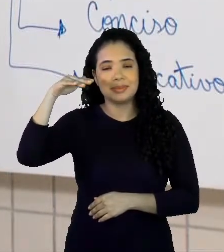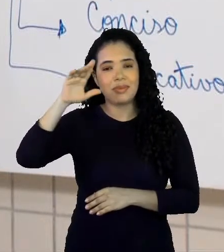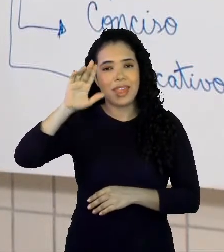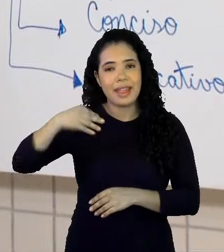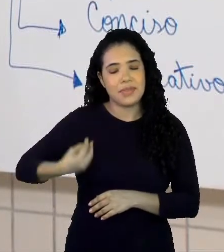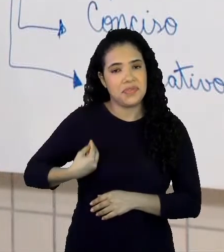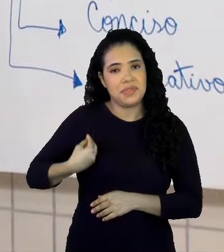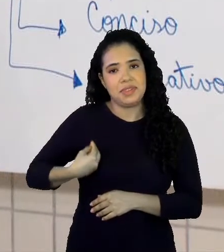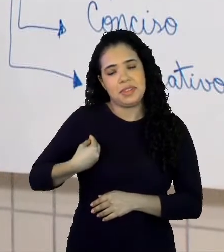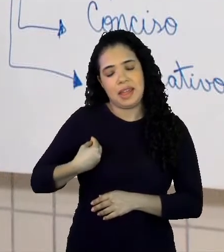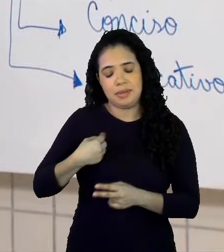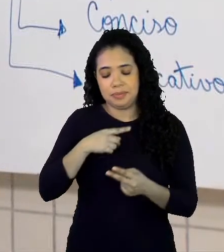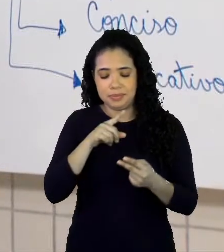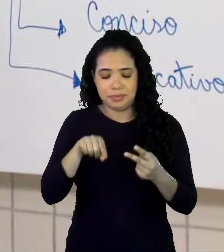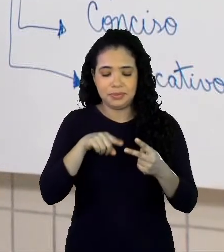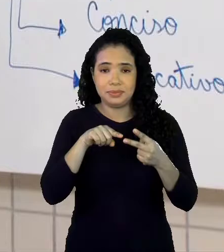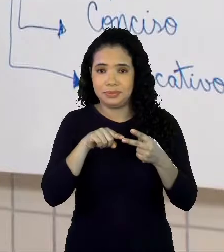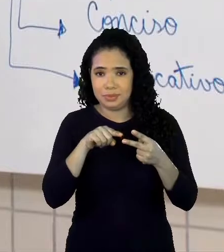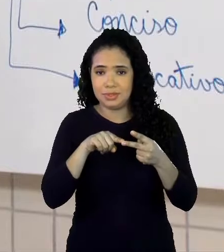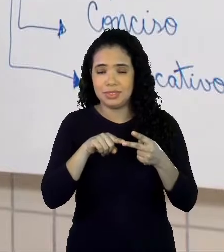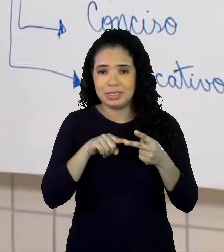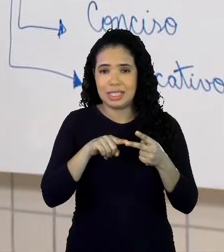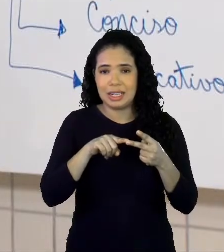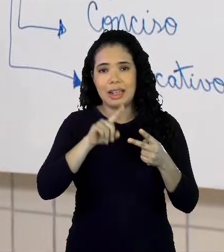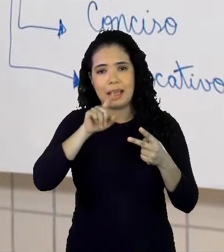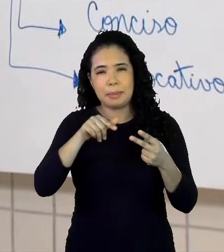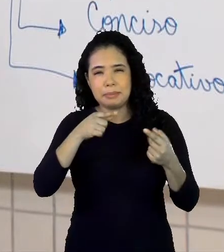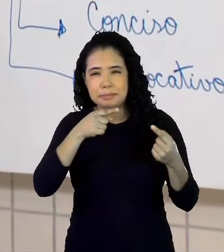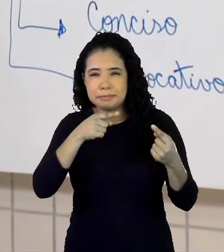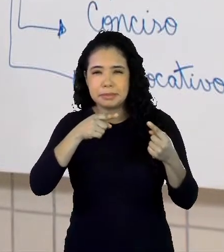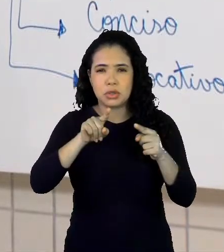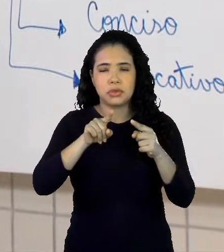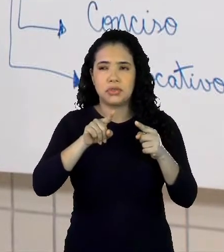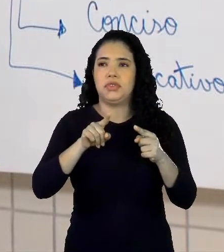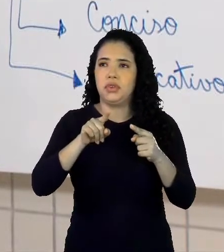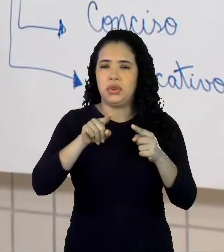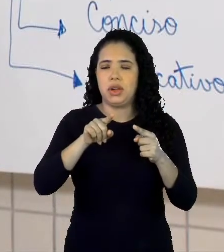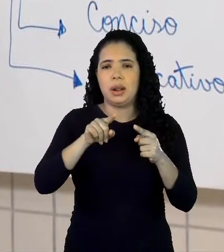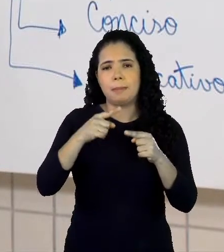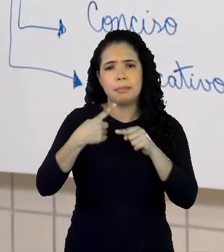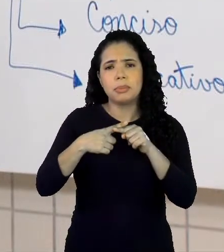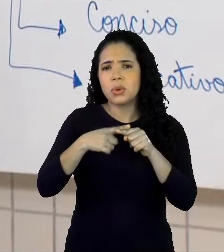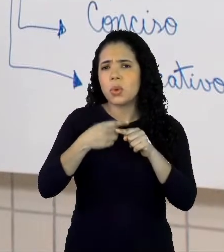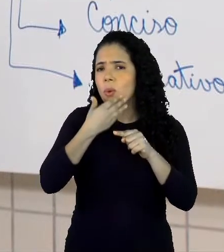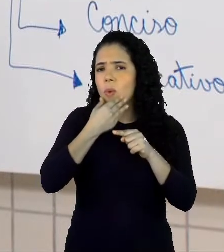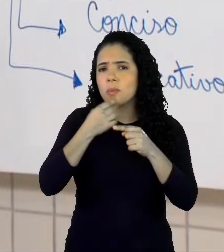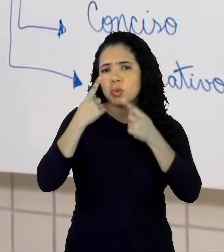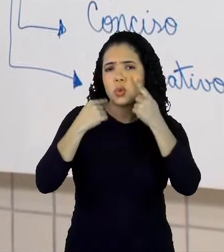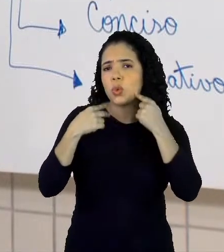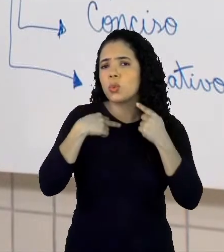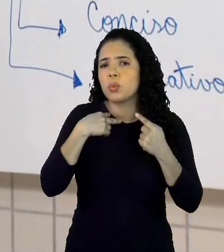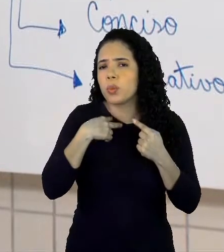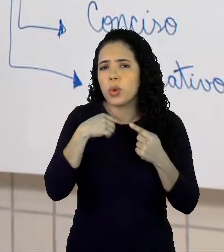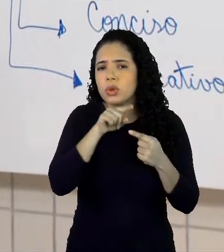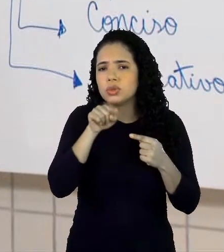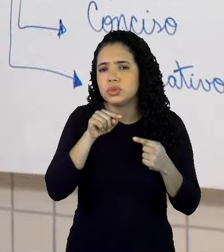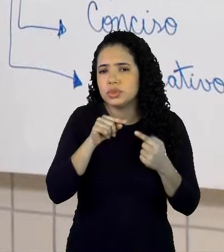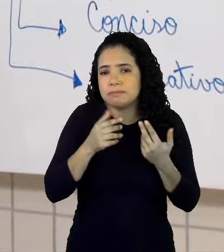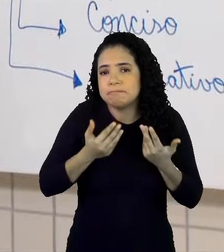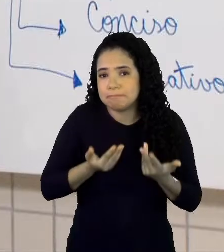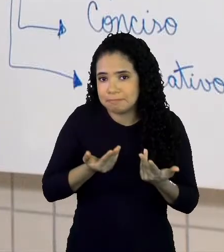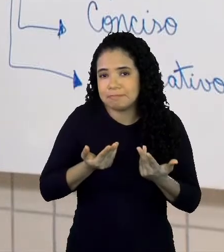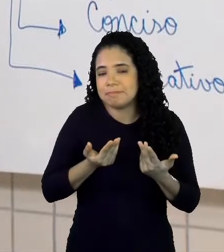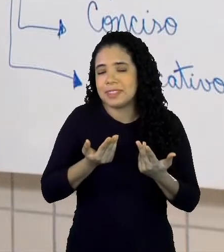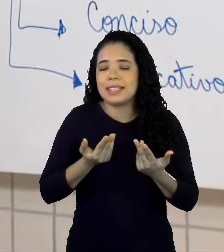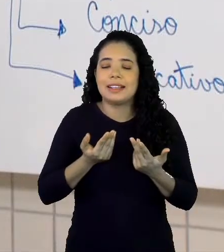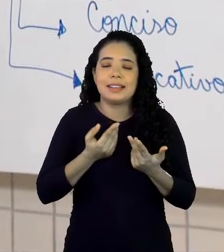né? No outro também, que fica essa provocação: porque os homens não podem chorar, quando o pai fica decepcionado e chora,